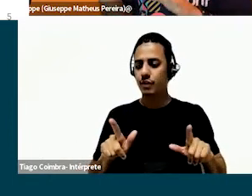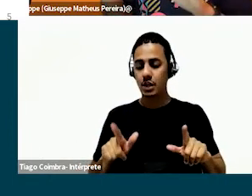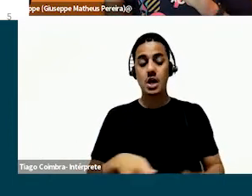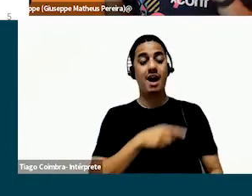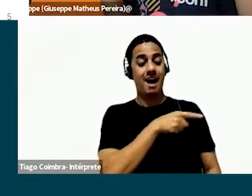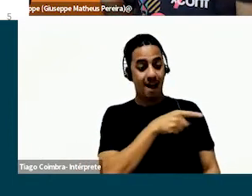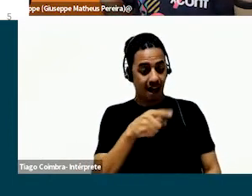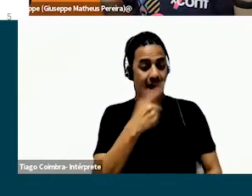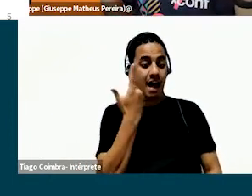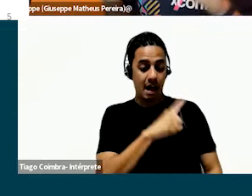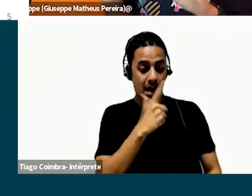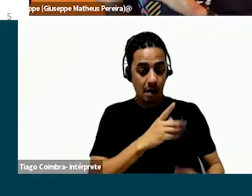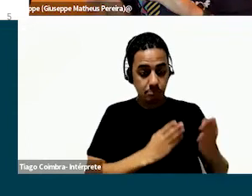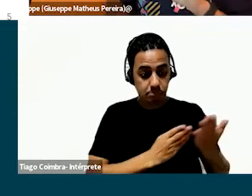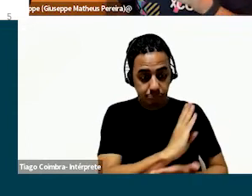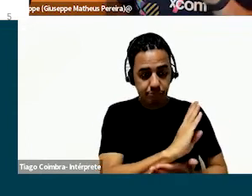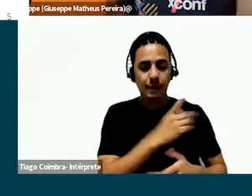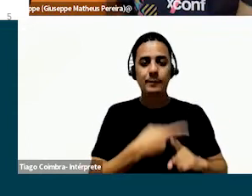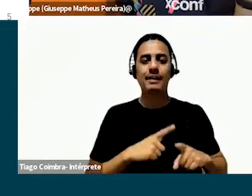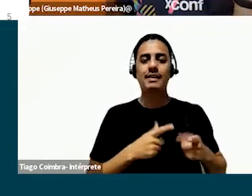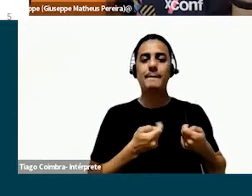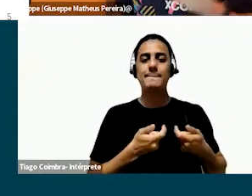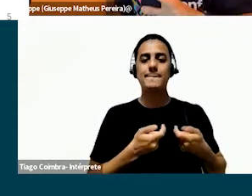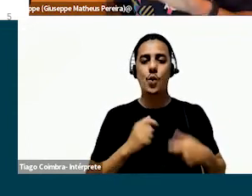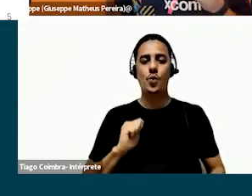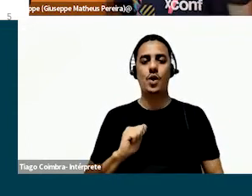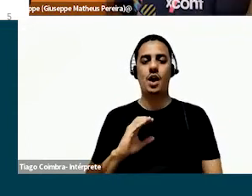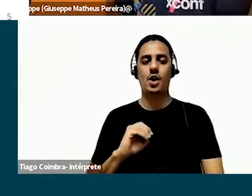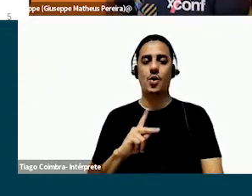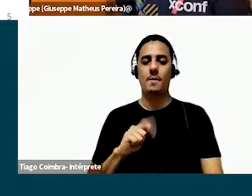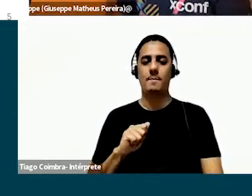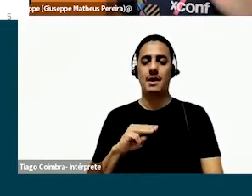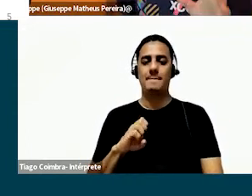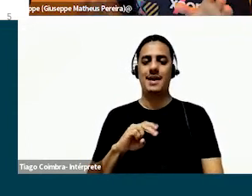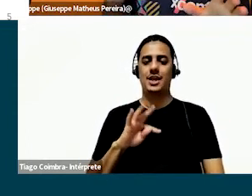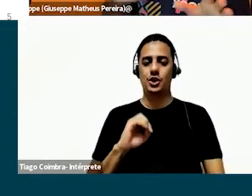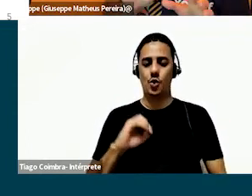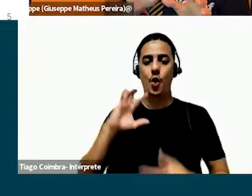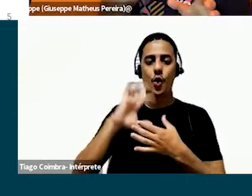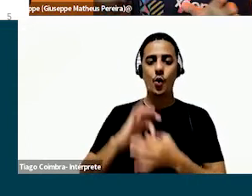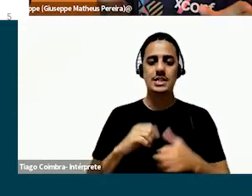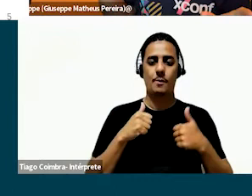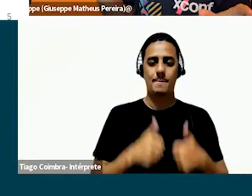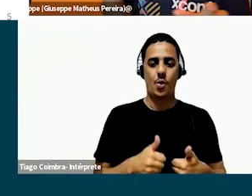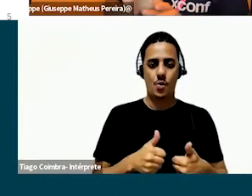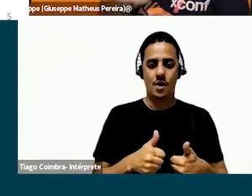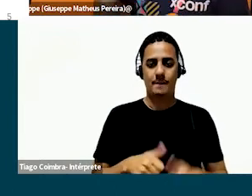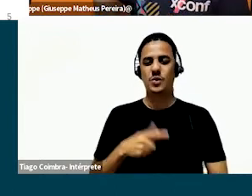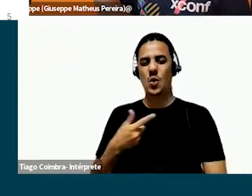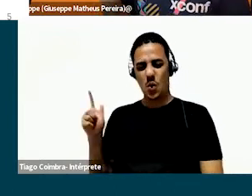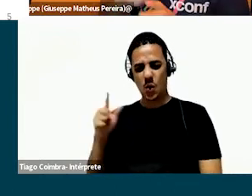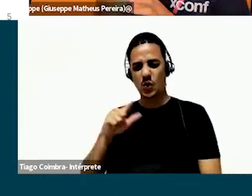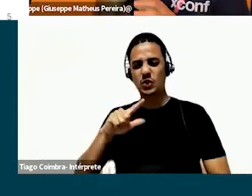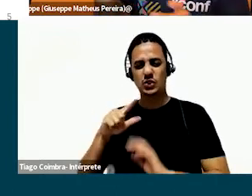a diferença dos que deram certo era que eles tinham pouco acoplamento e uma coesão boa, e os softwares que deram errado, que tinham uma